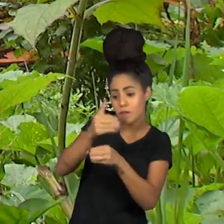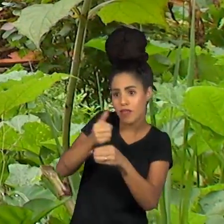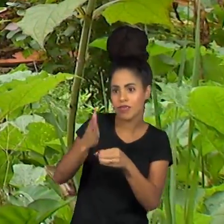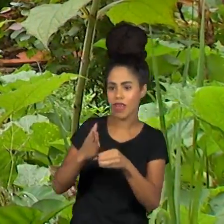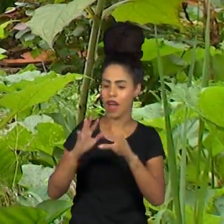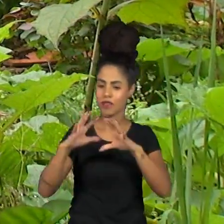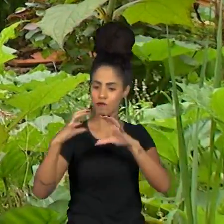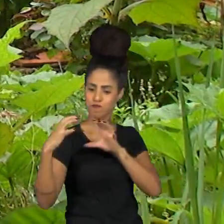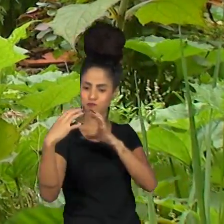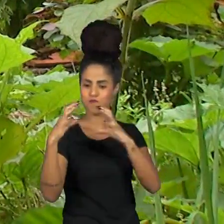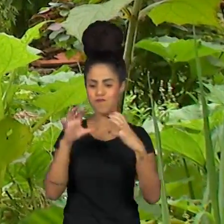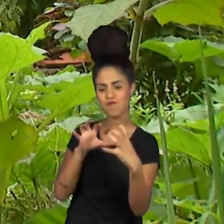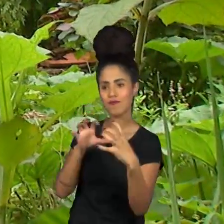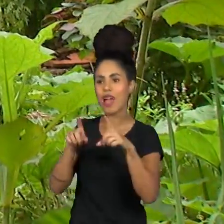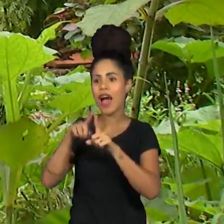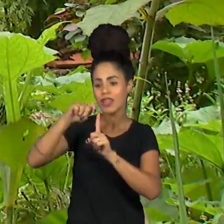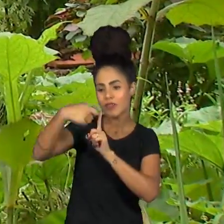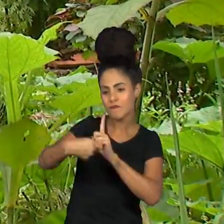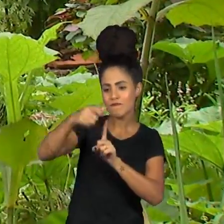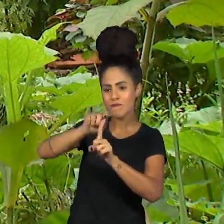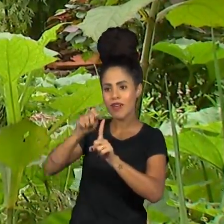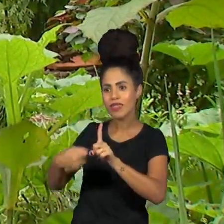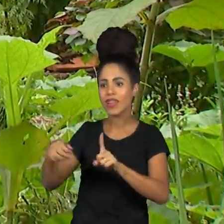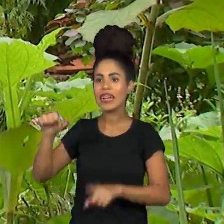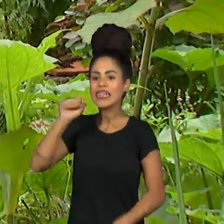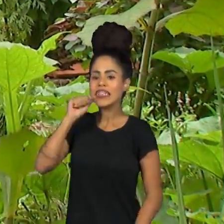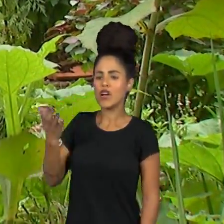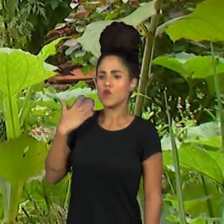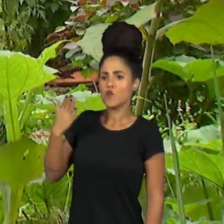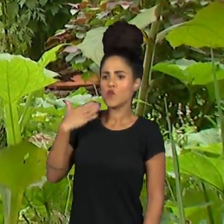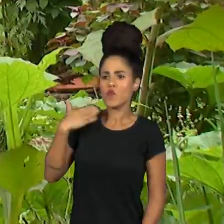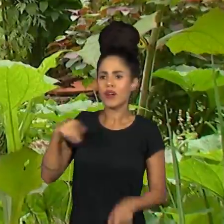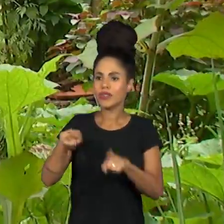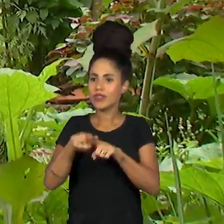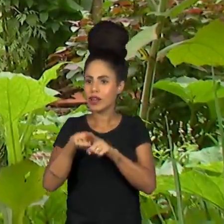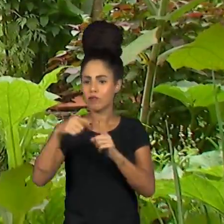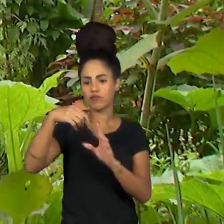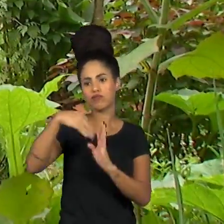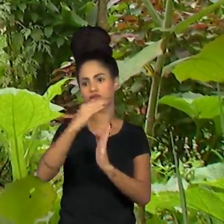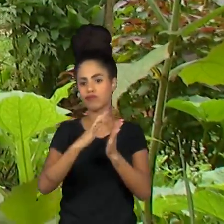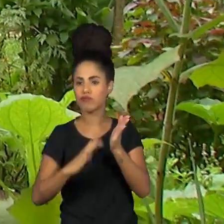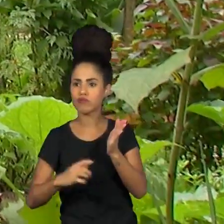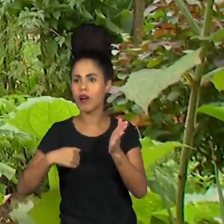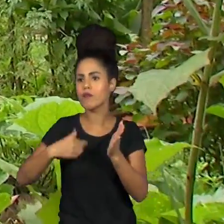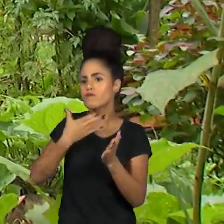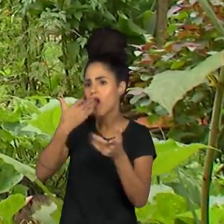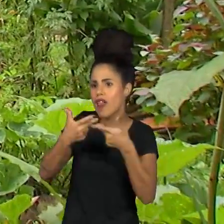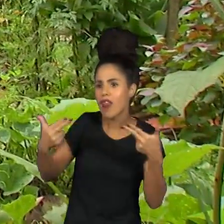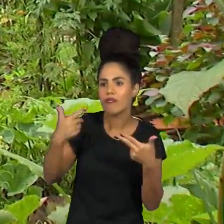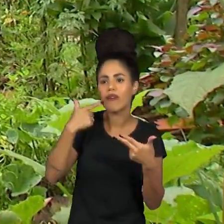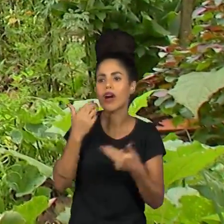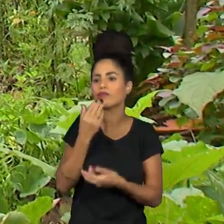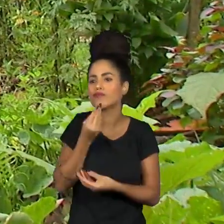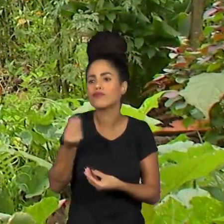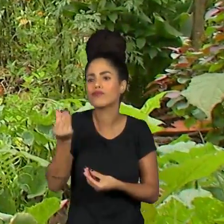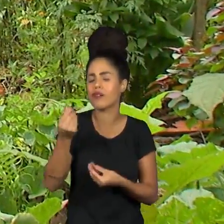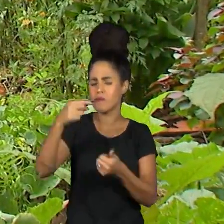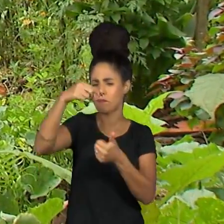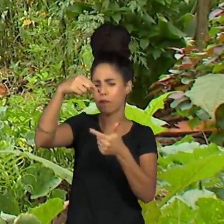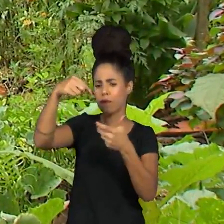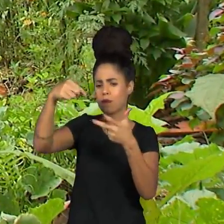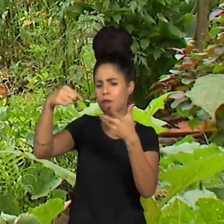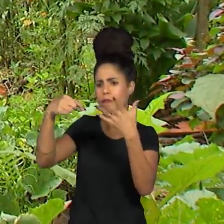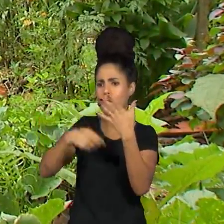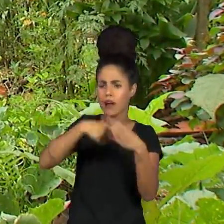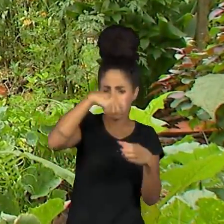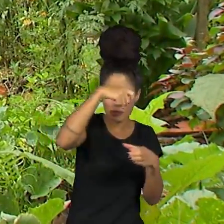abóbora, acerola, banana, pimenta, manjericão, cúrcuma, flores comestíveis. A lista de